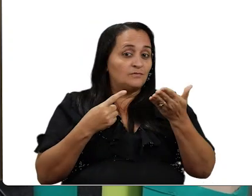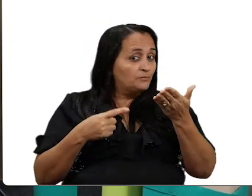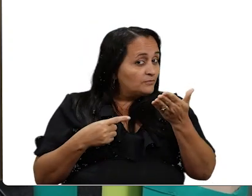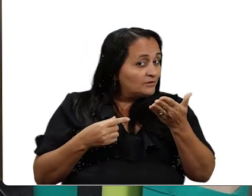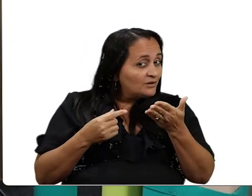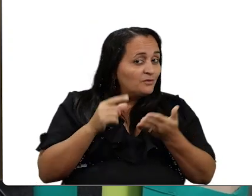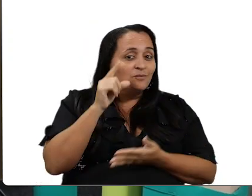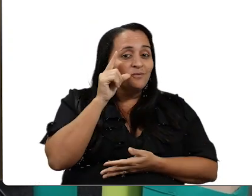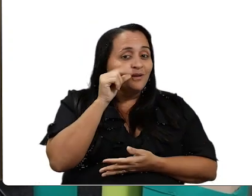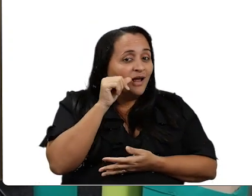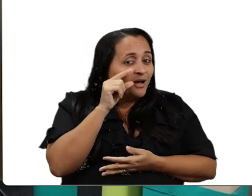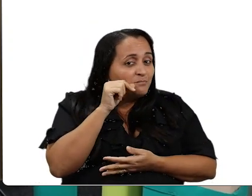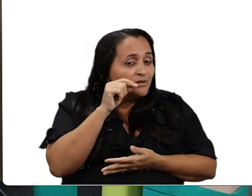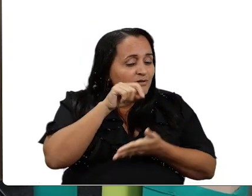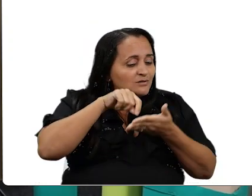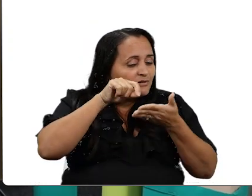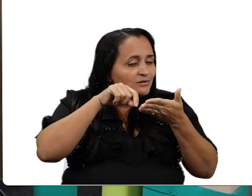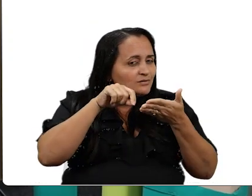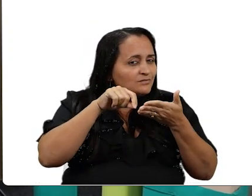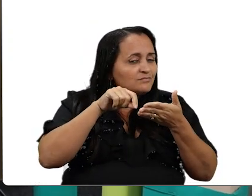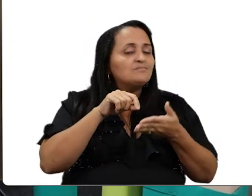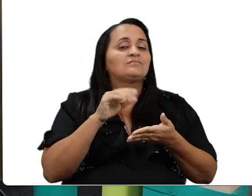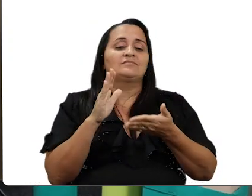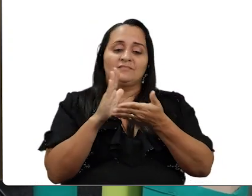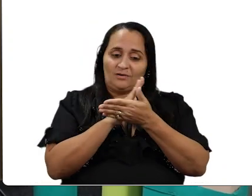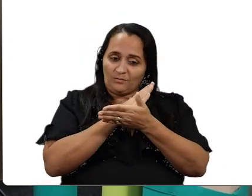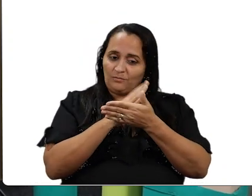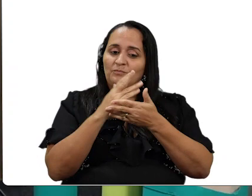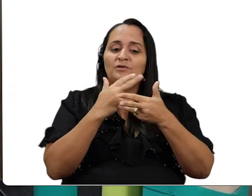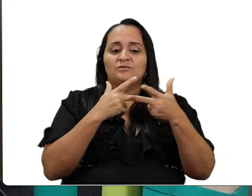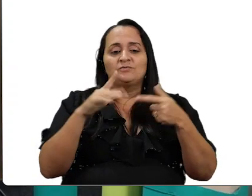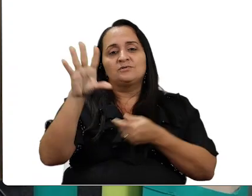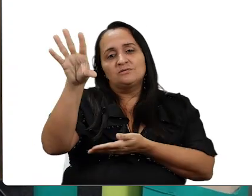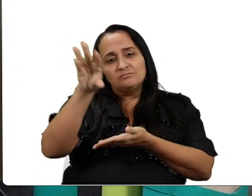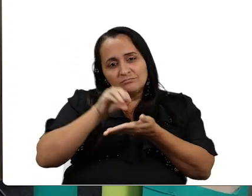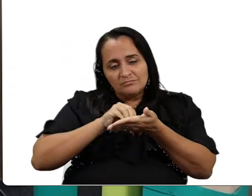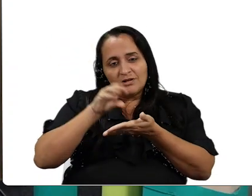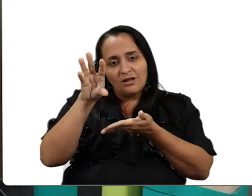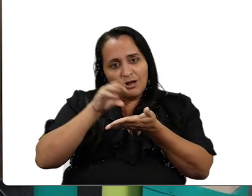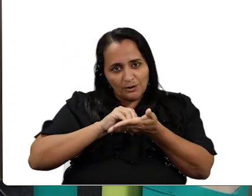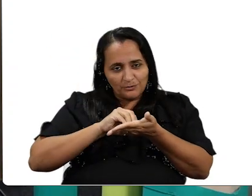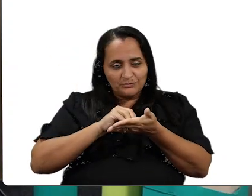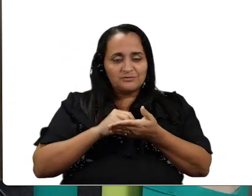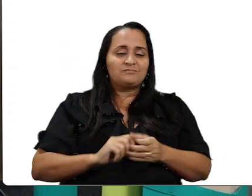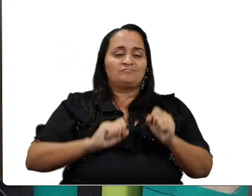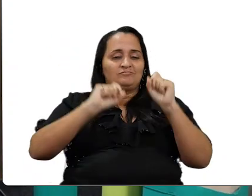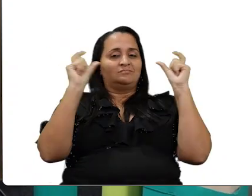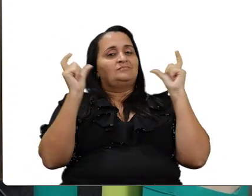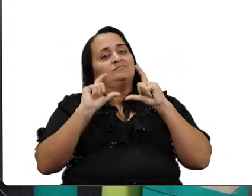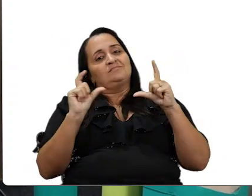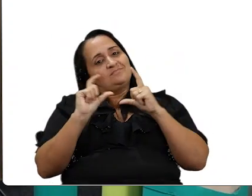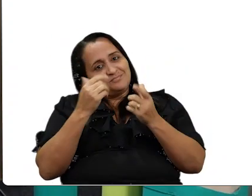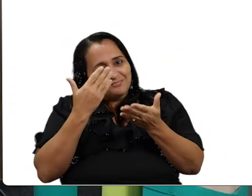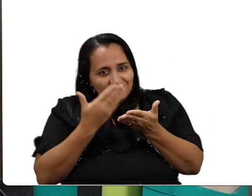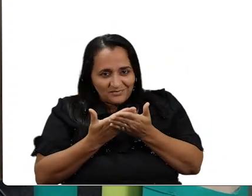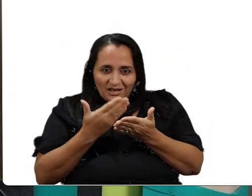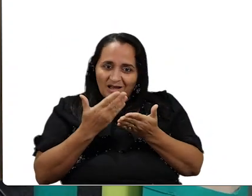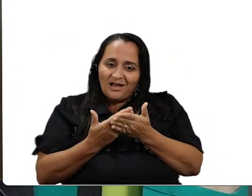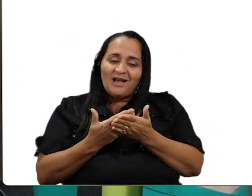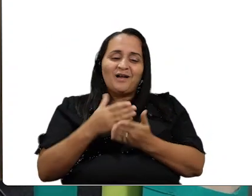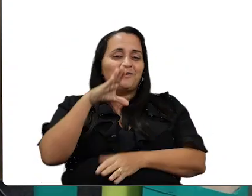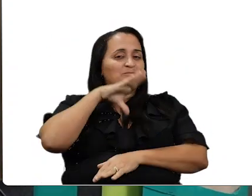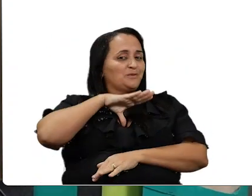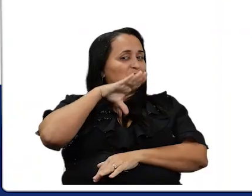caderno, seu lápis? Hoje tem algumas coisas para anotar. Então, se liga aí na nossa aula de